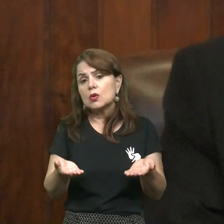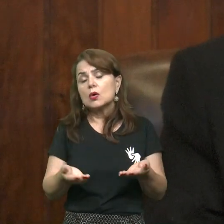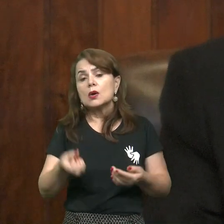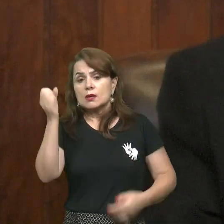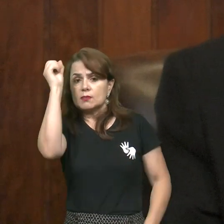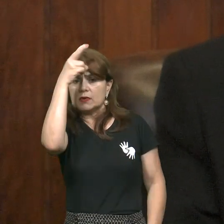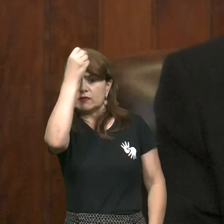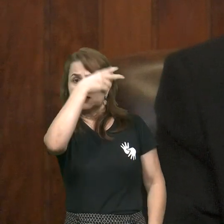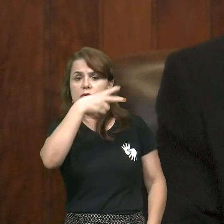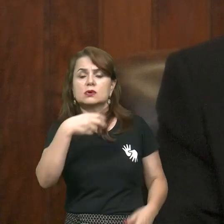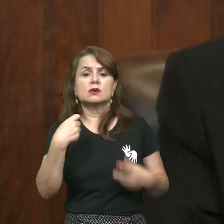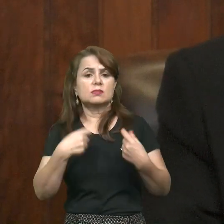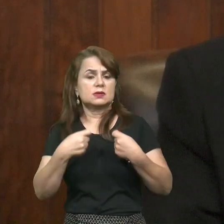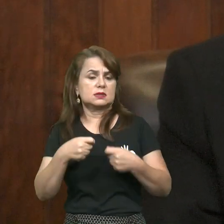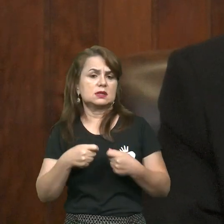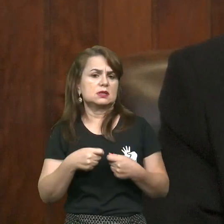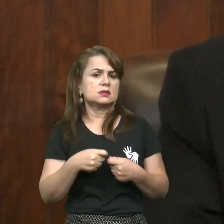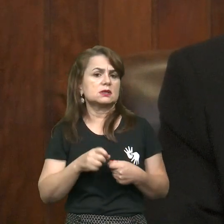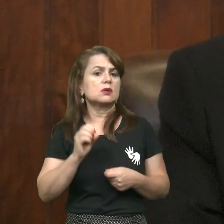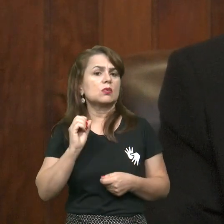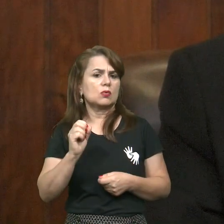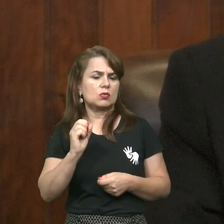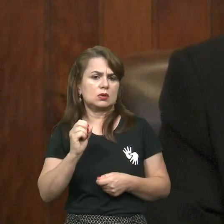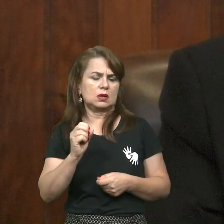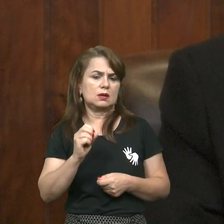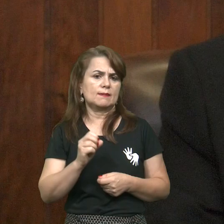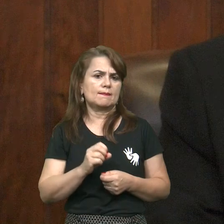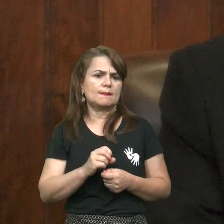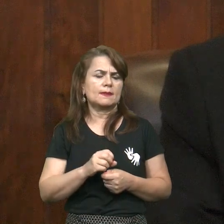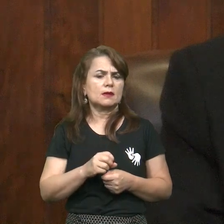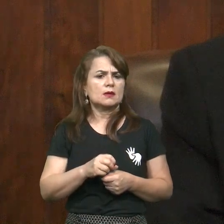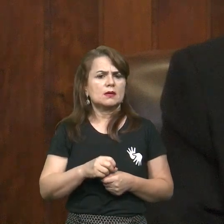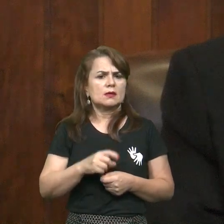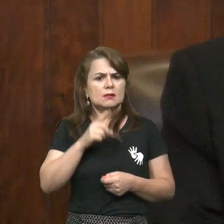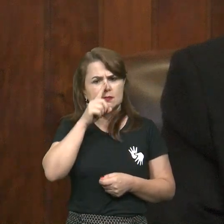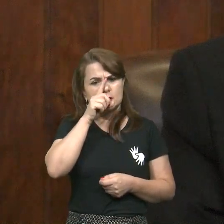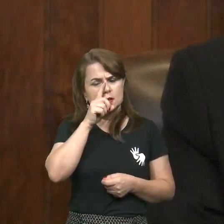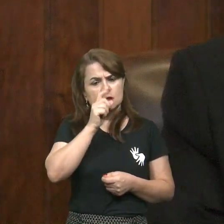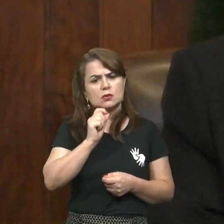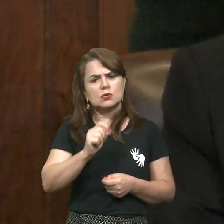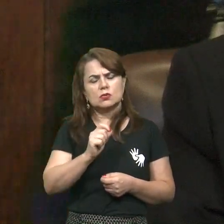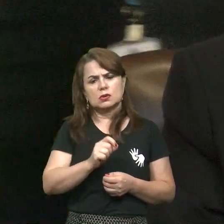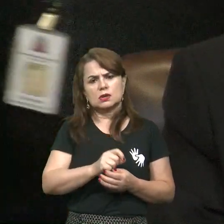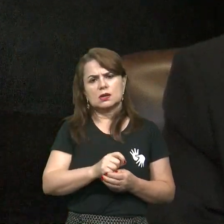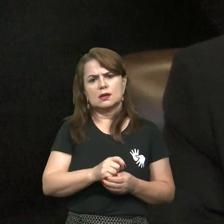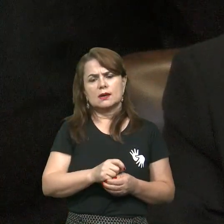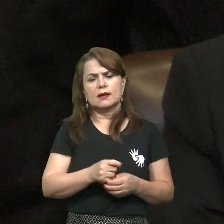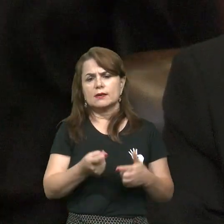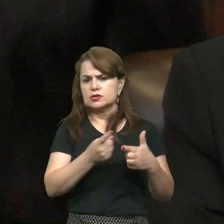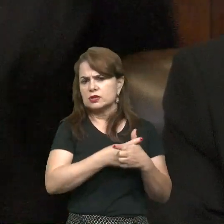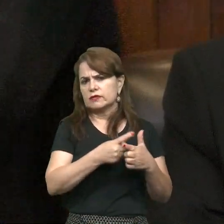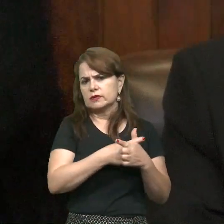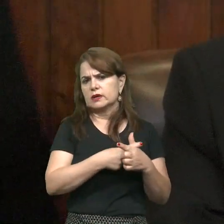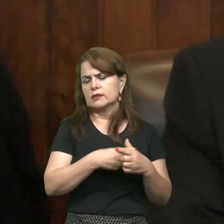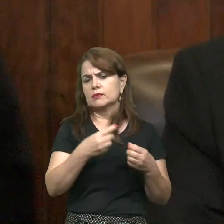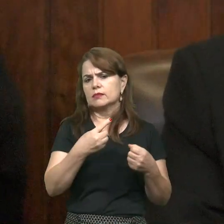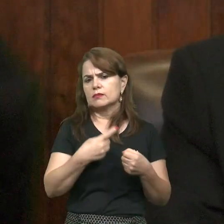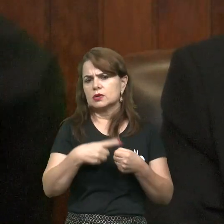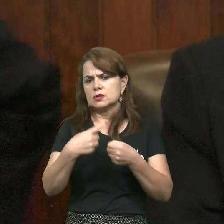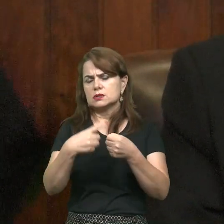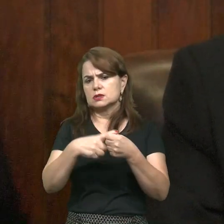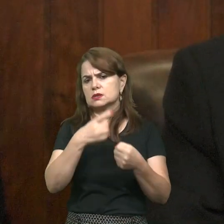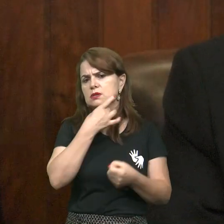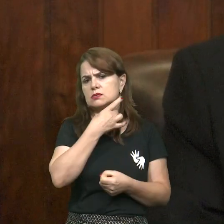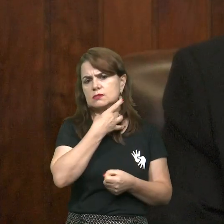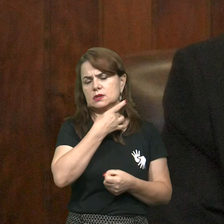prefeitura que ingressar com ação civil, acarretando em honorários e demais encargos ao município, além de arrastar-se por décadas,